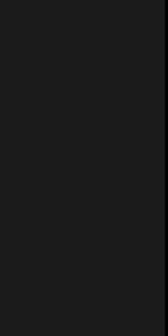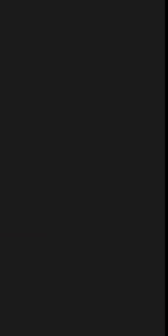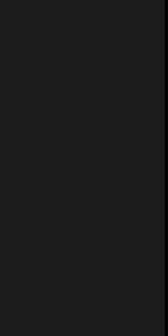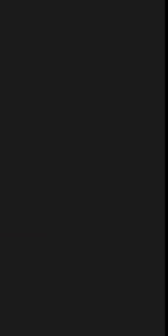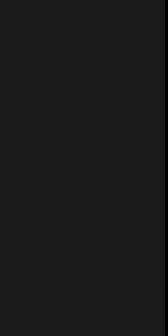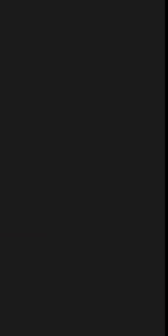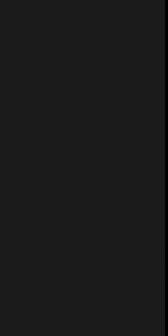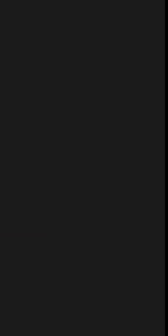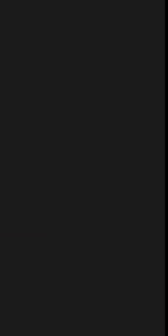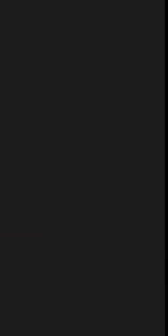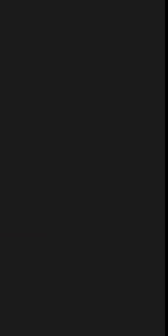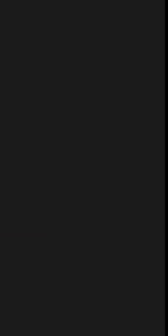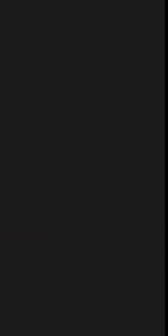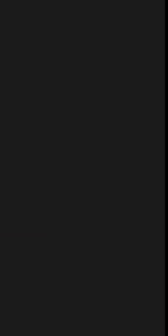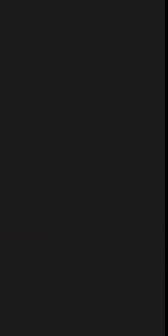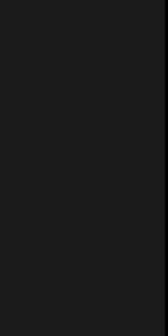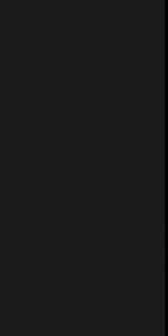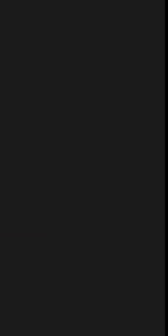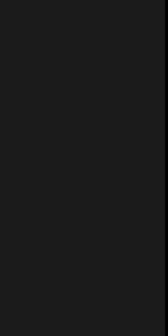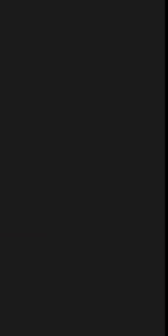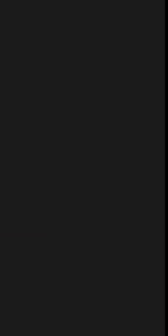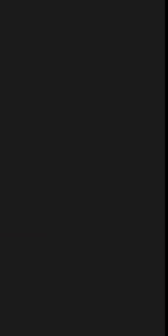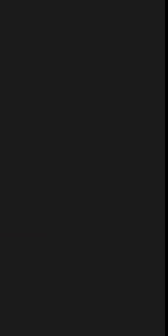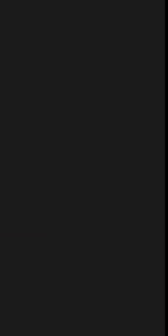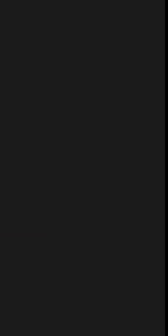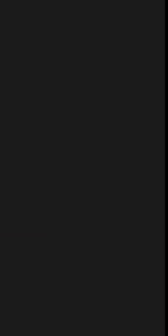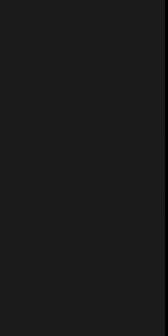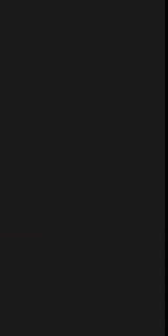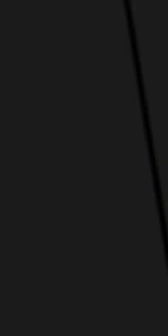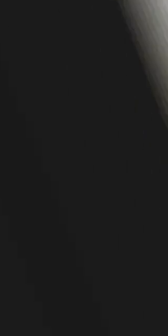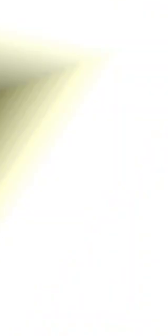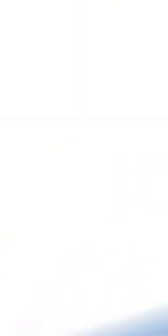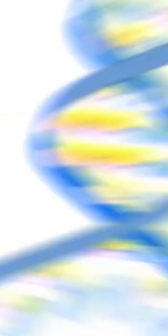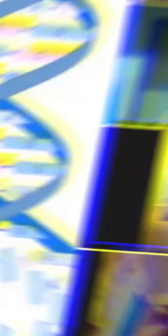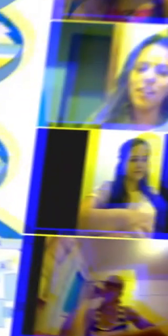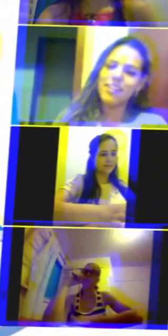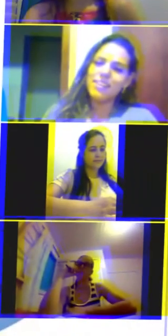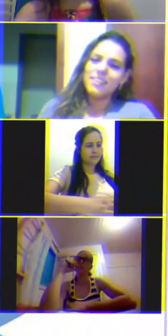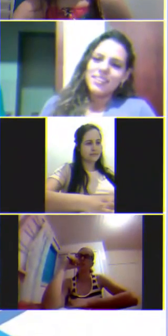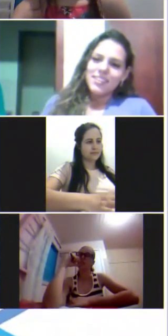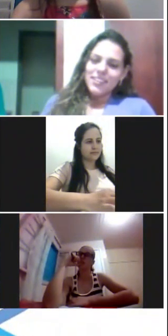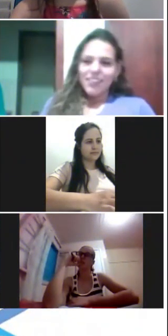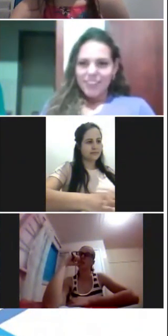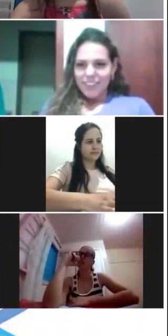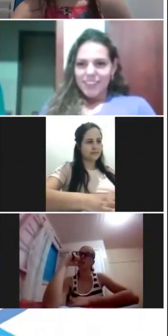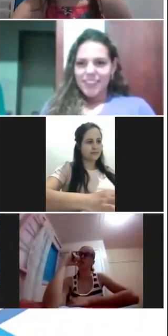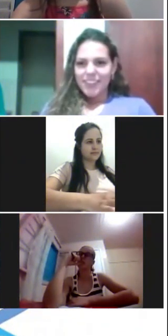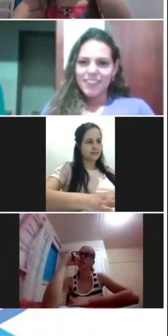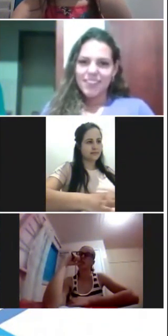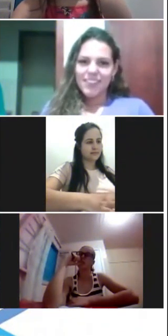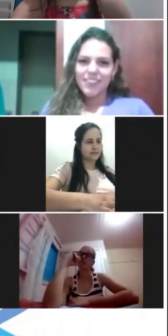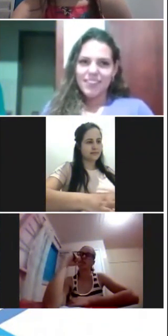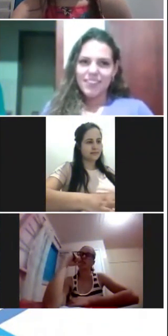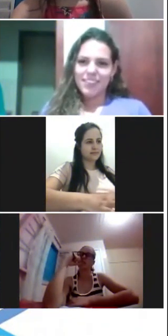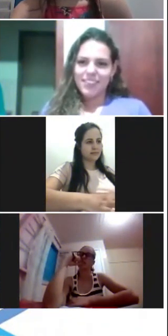replicação. Deixa eu ajeitar aqui o nosso conteúdo. Deixa eu arrumar.